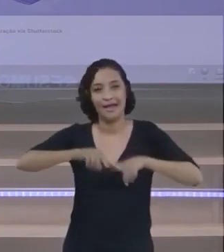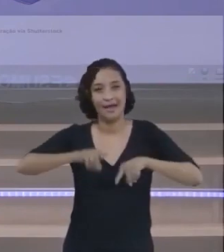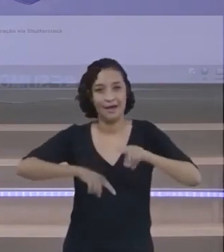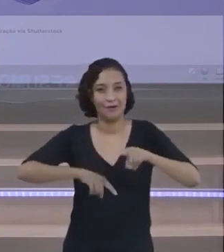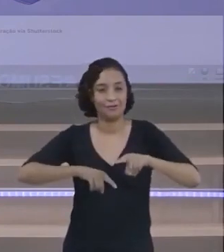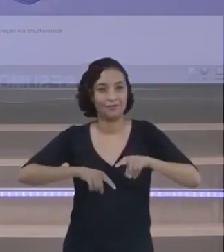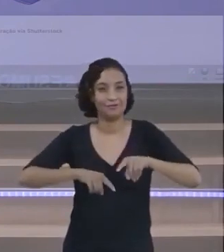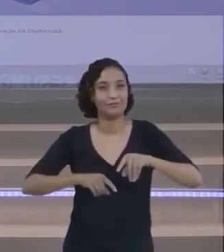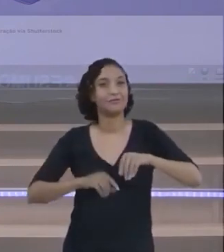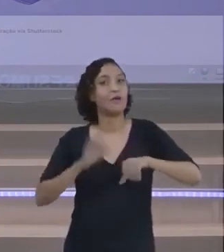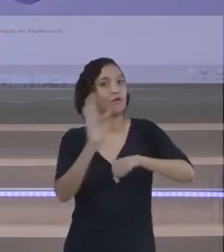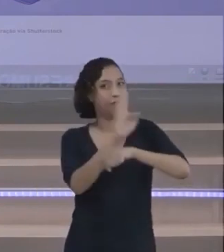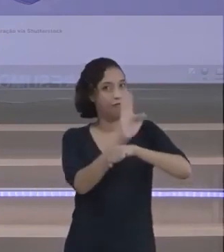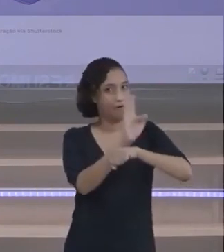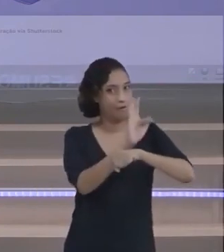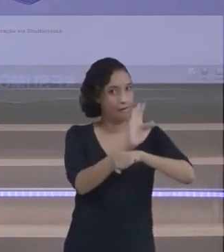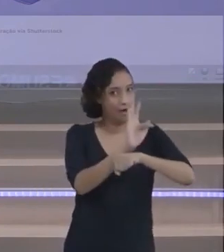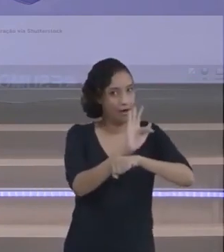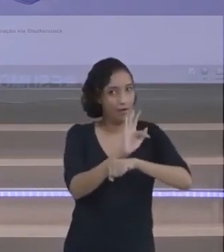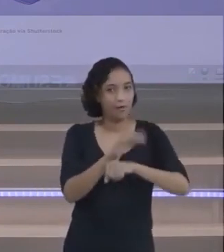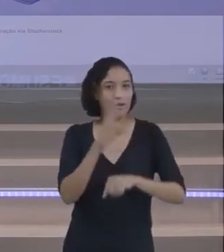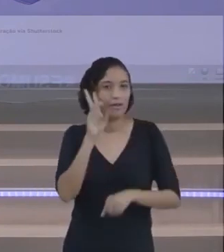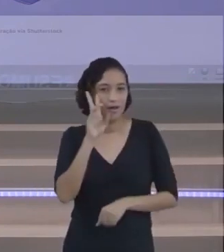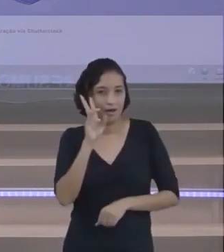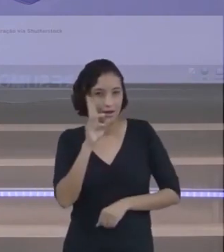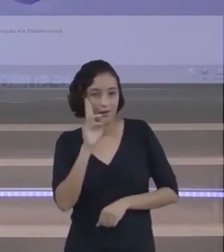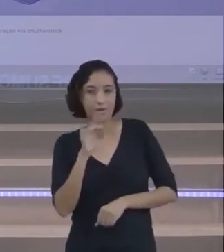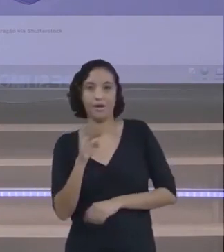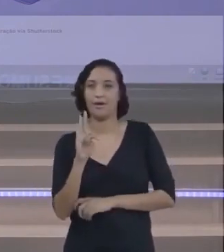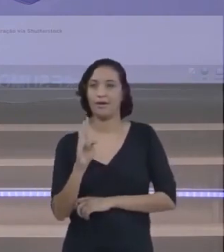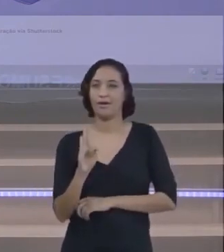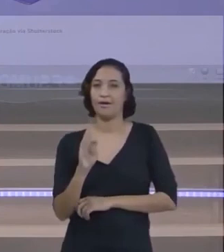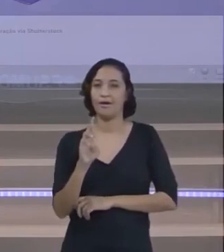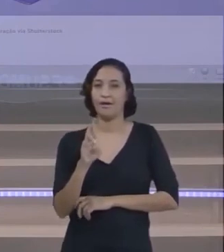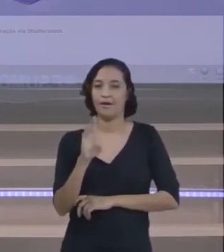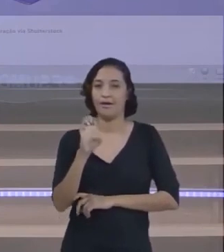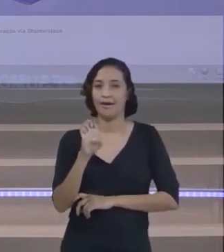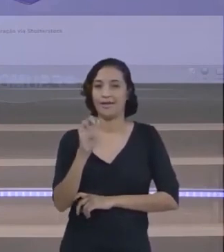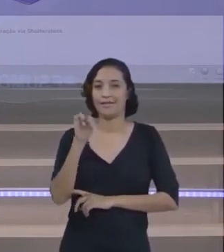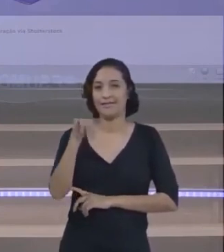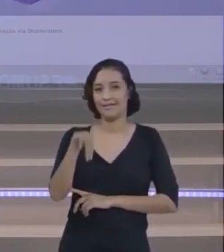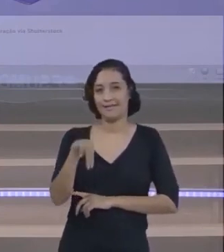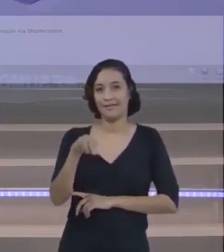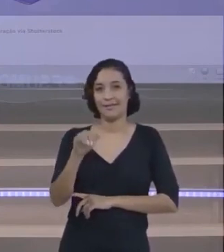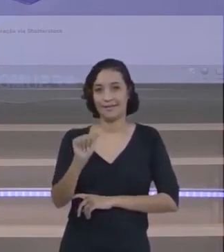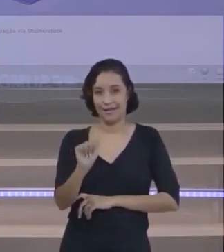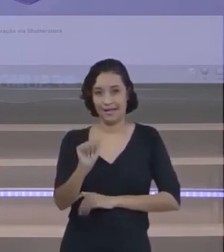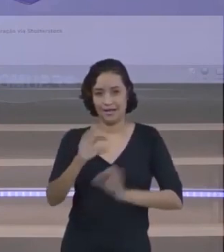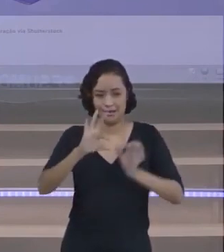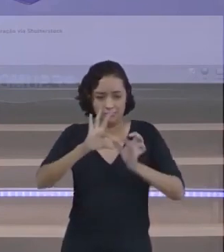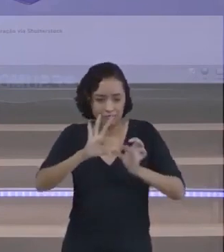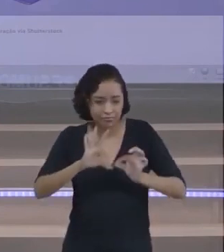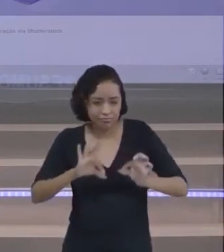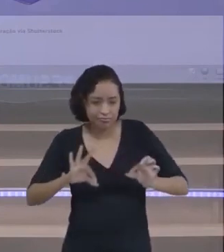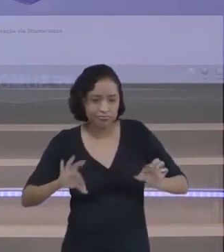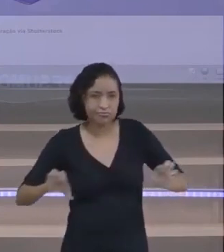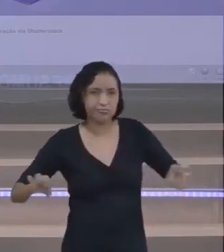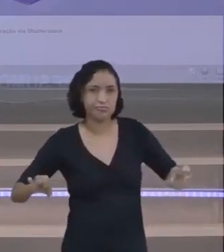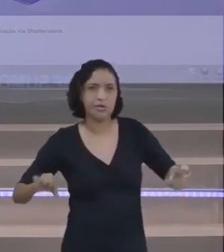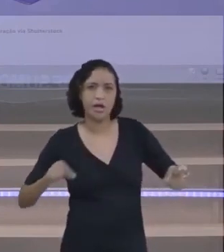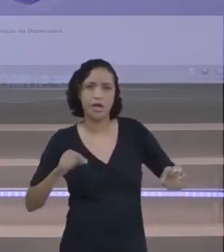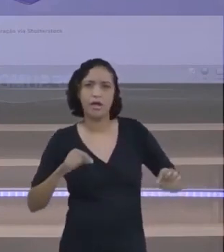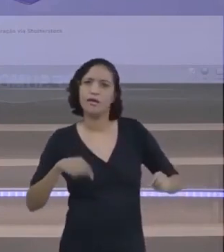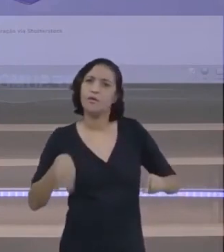trena. A trena que a professora mostrou para vocês, que é utilizado na construção civil, para